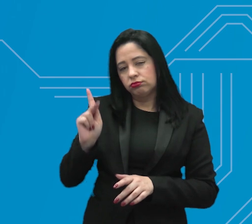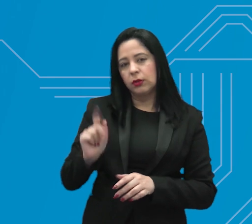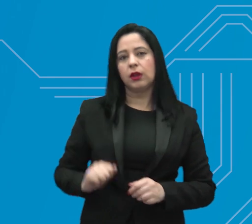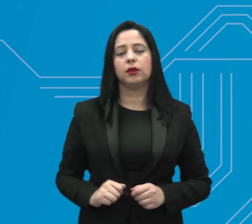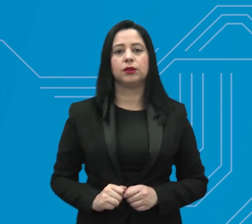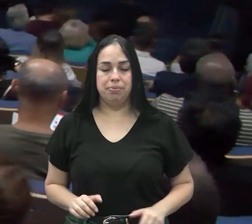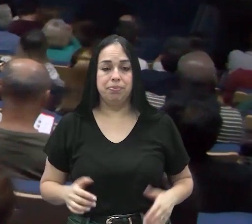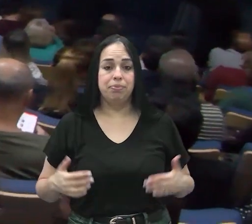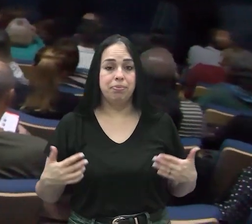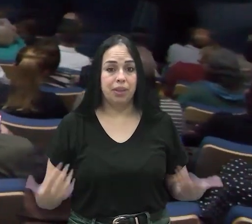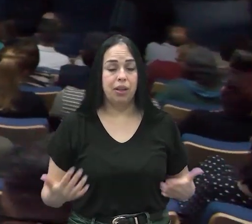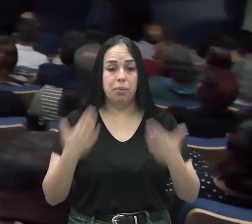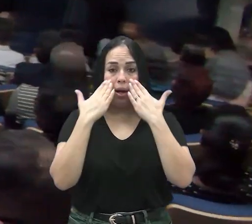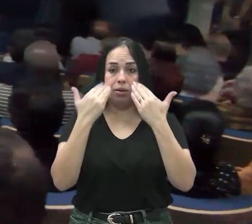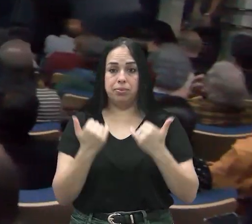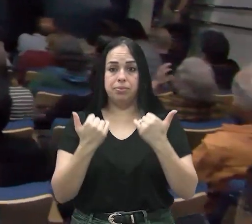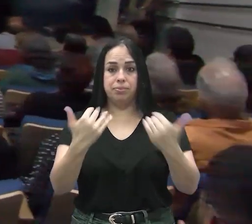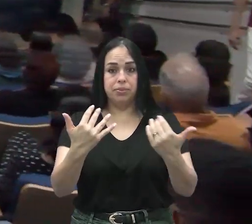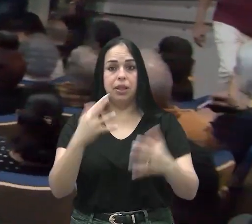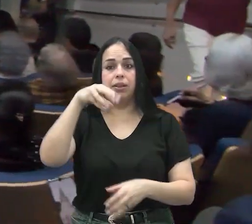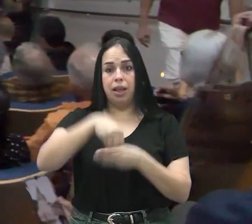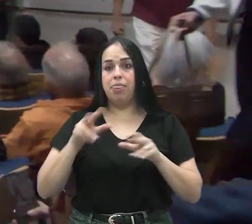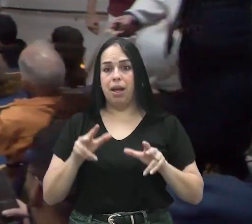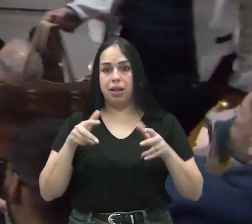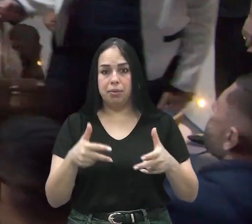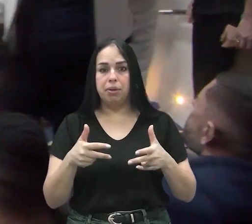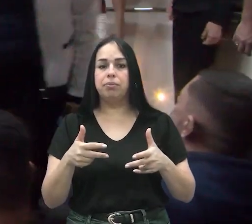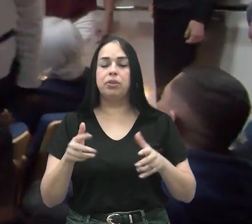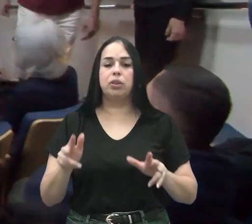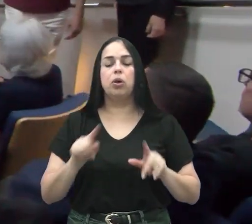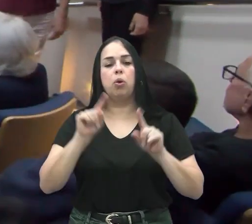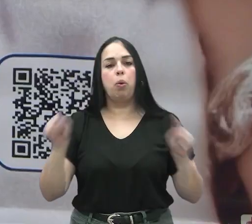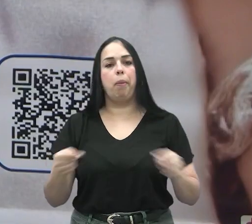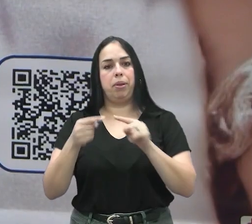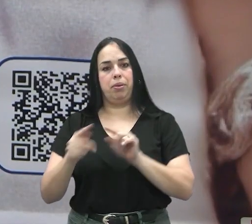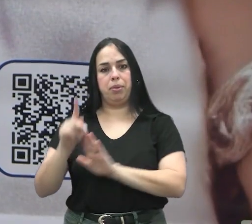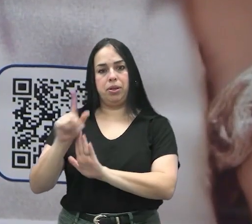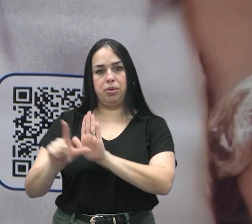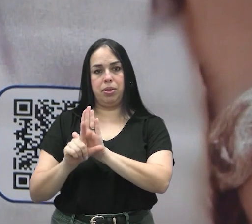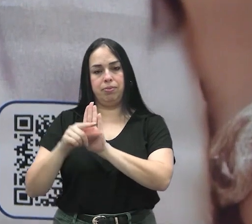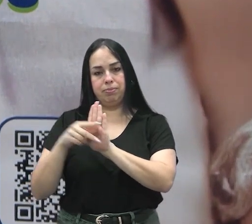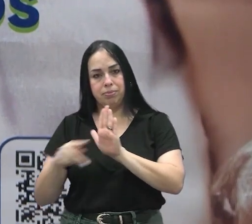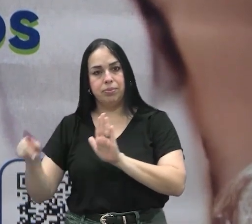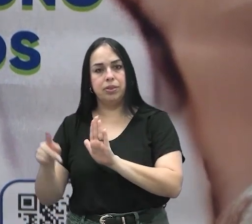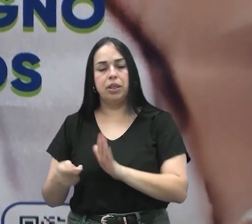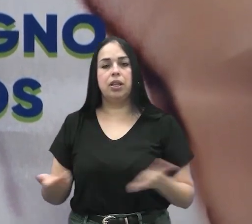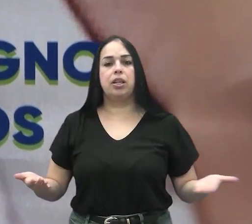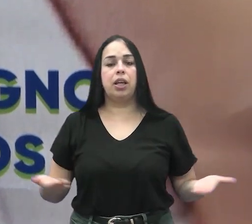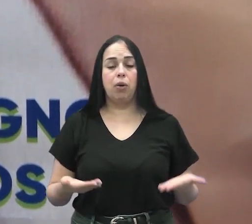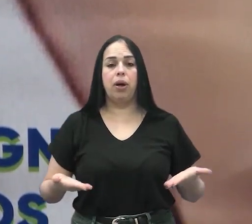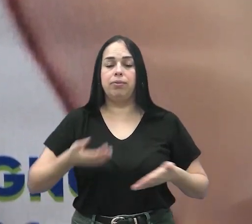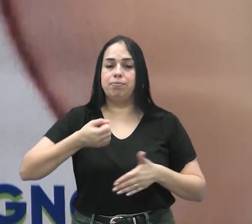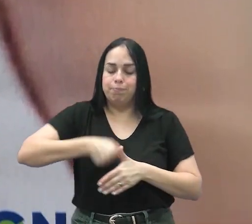500 gramas. Uma audiência pública realizada na Câmara debateu o projeto de lei que está em tramitação e visa